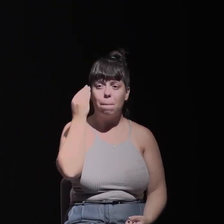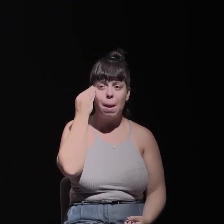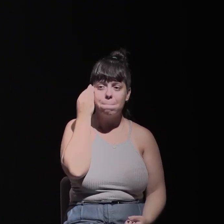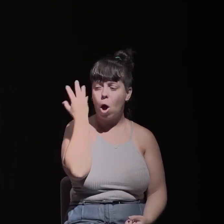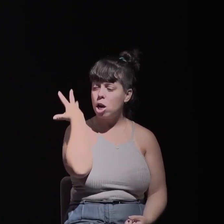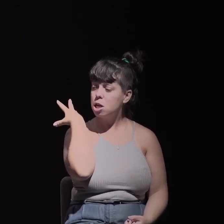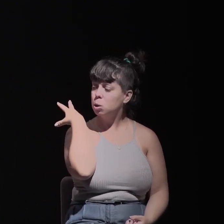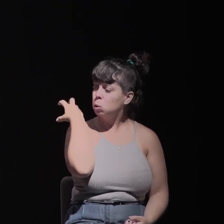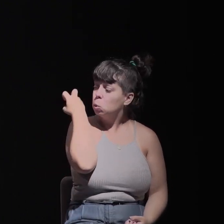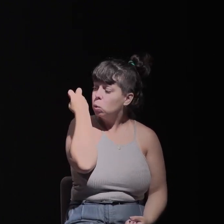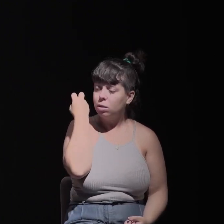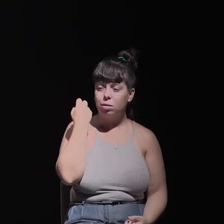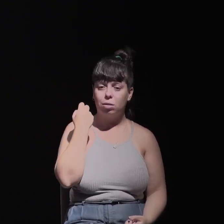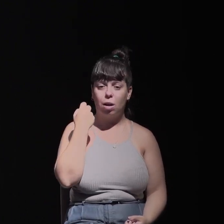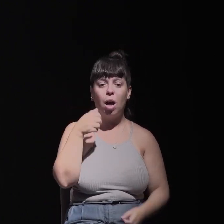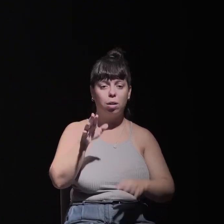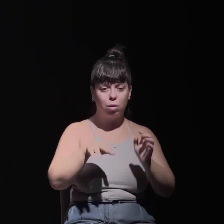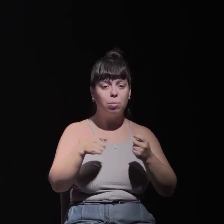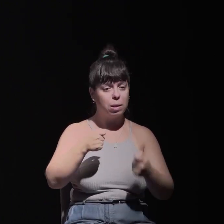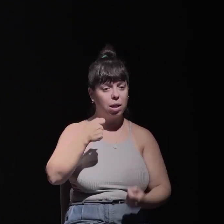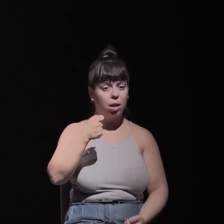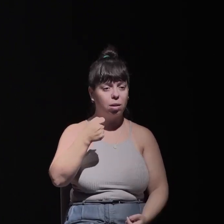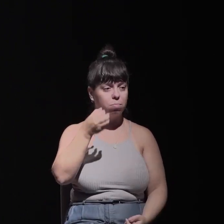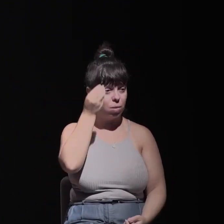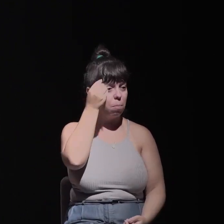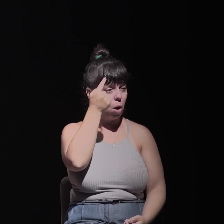irrecuperáveis, em algum momento a gente vai ter que inventar uma memória.